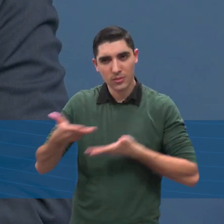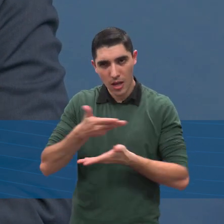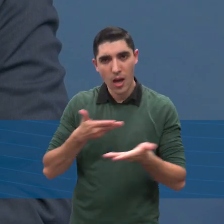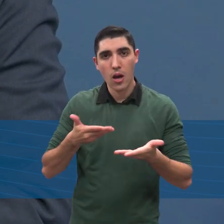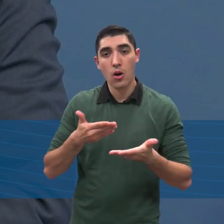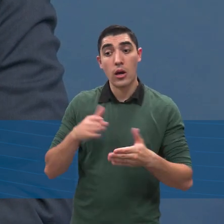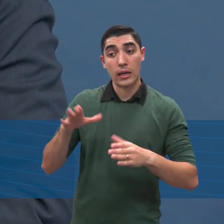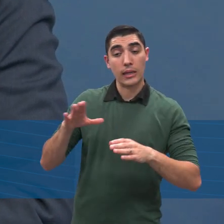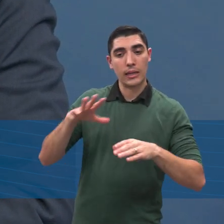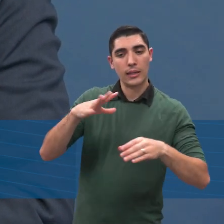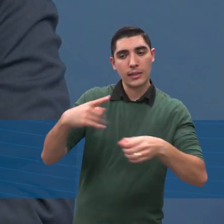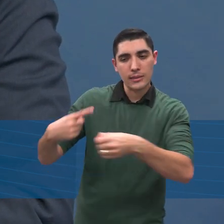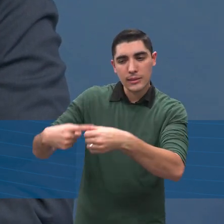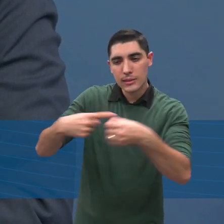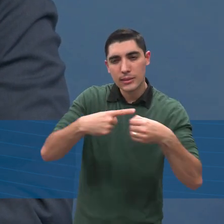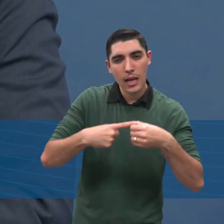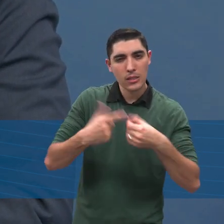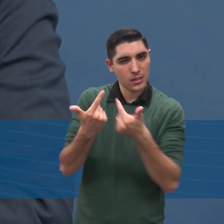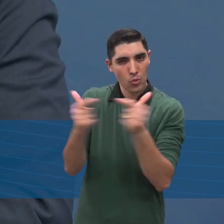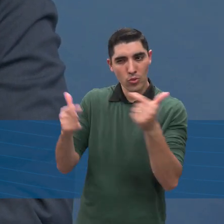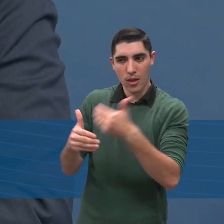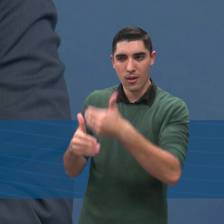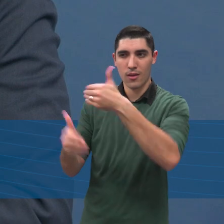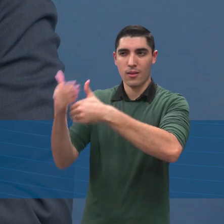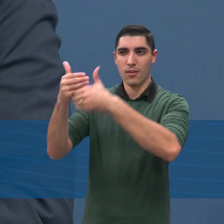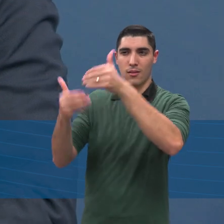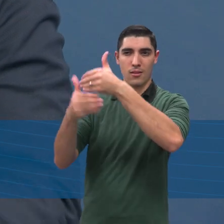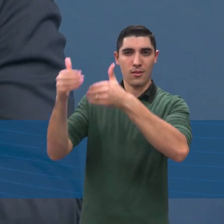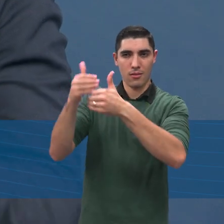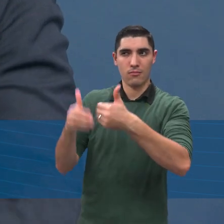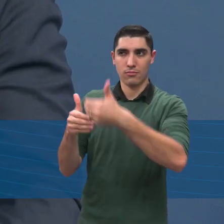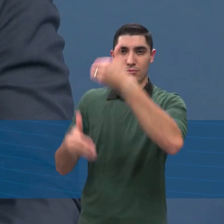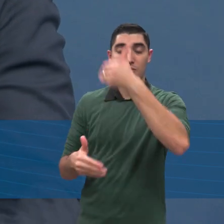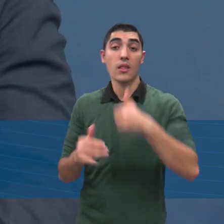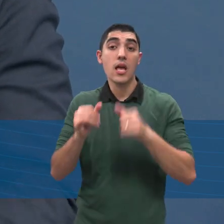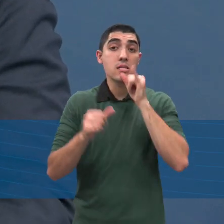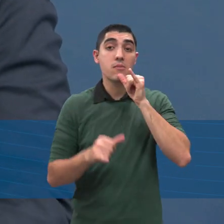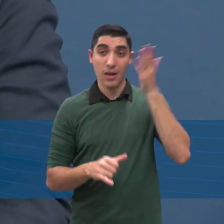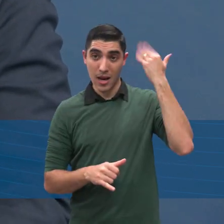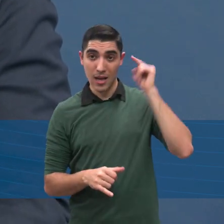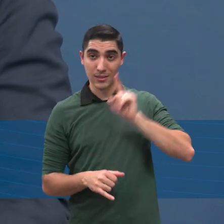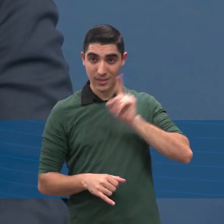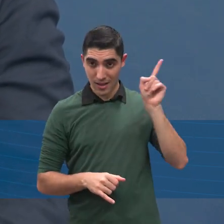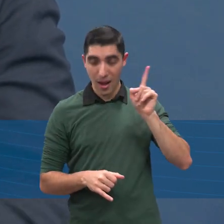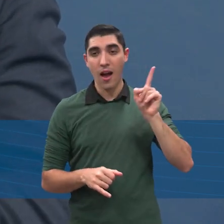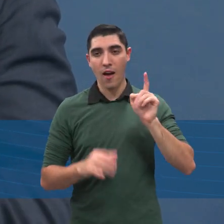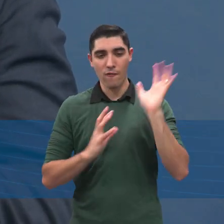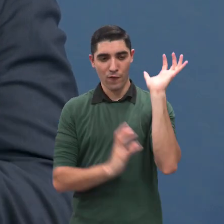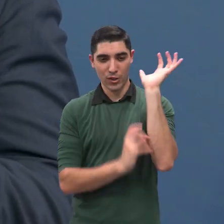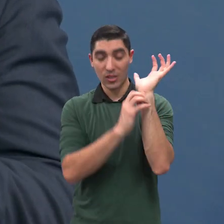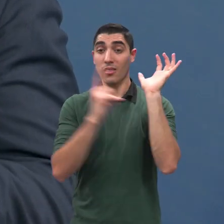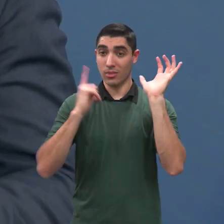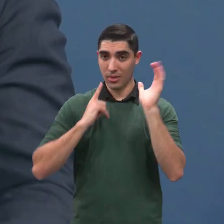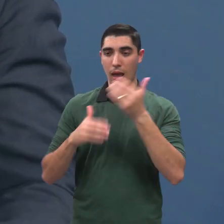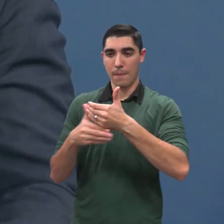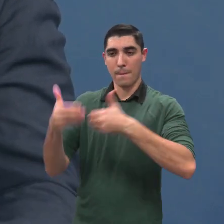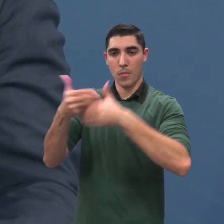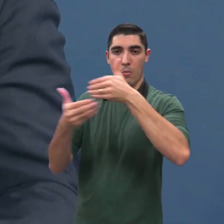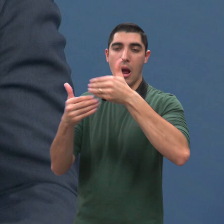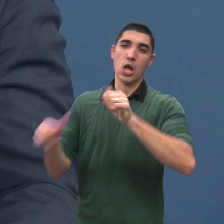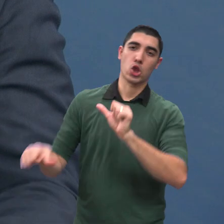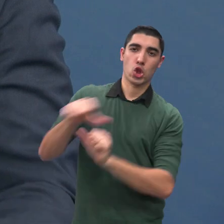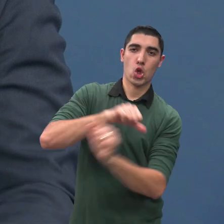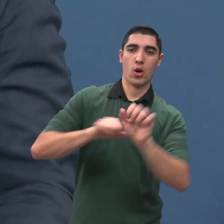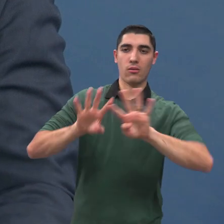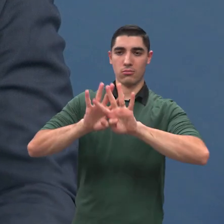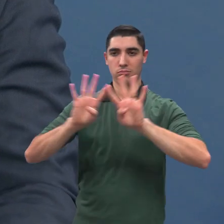e cidade sem muros, vamos dizer, o Vicentina, ele tinha um muro e trocou por grade. O Parque Santos Dumont,